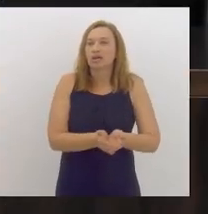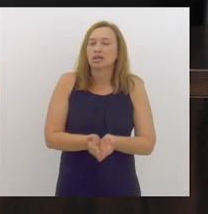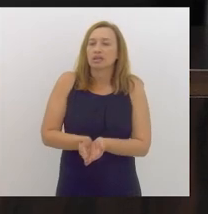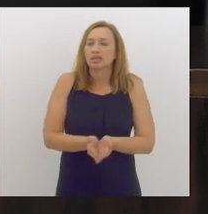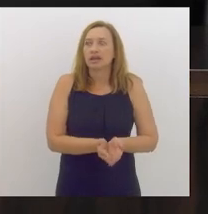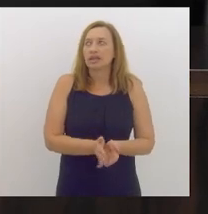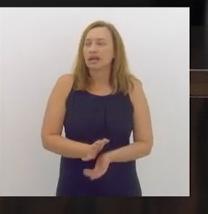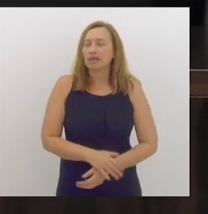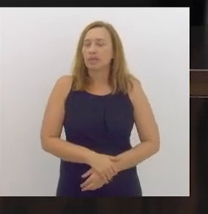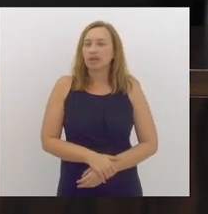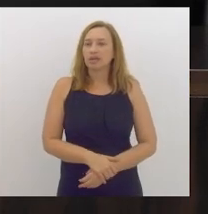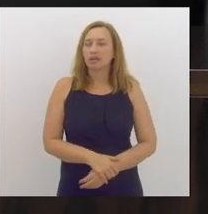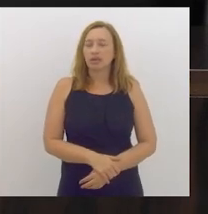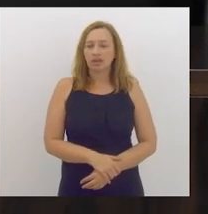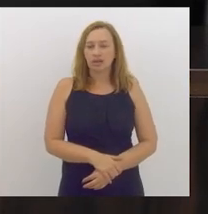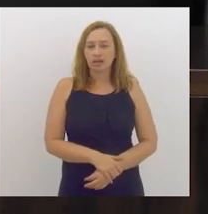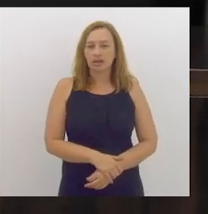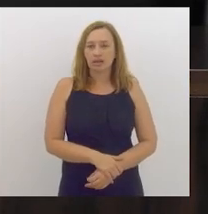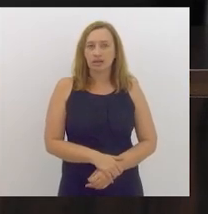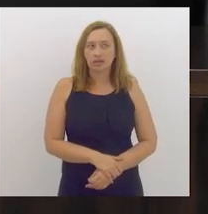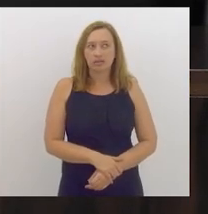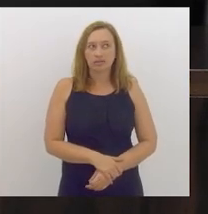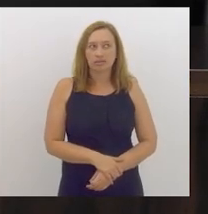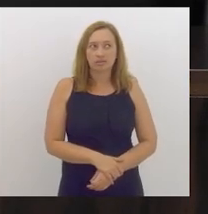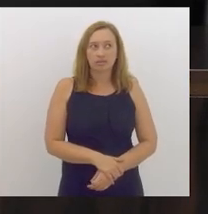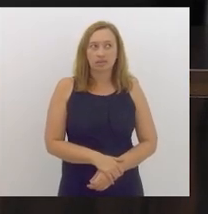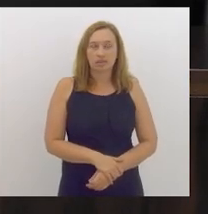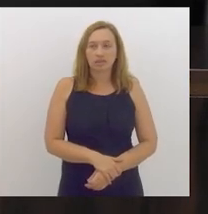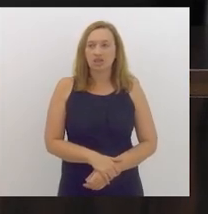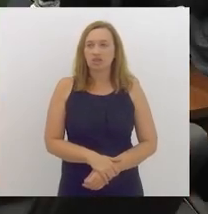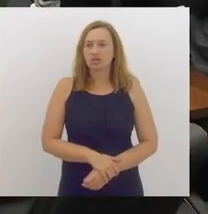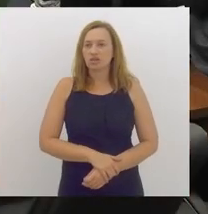deputado Wellington José, deputado Daniel Liberon.